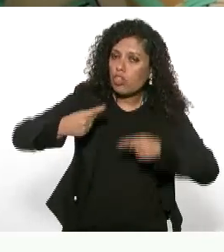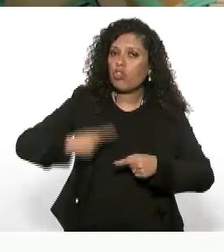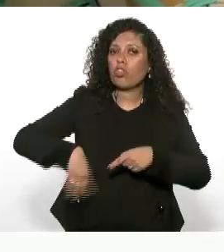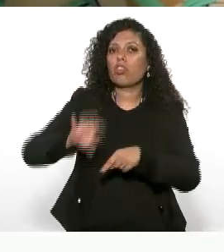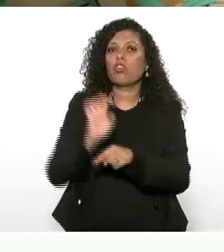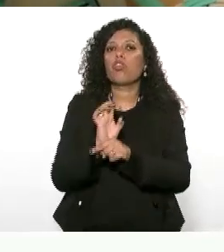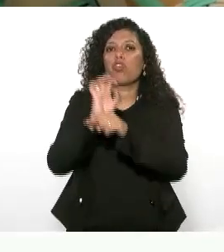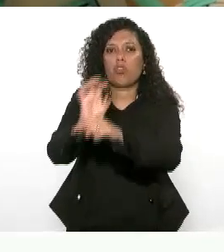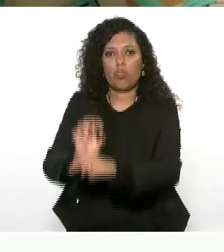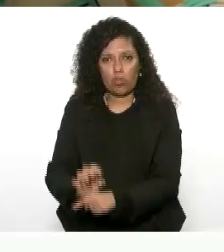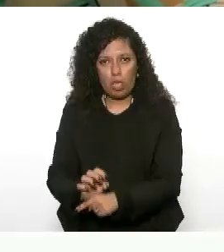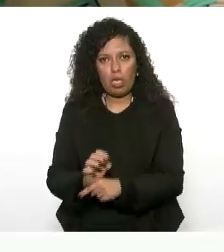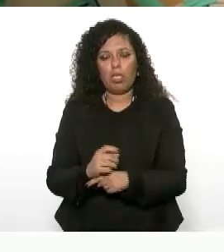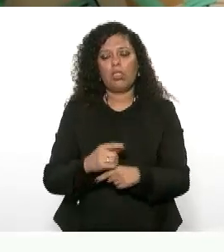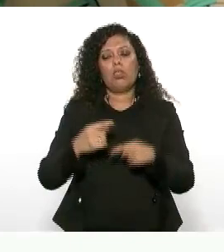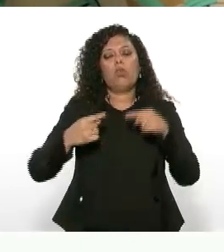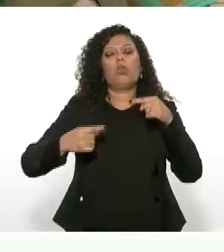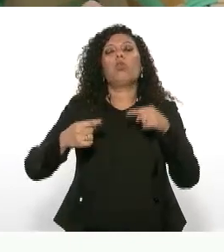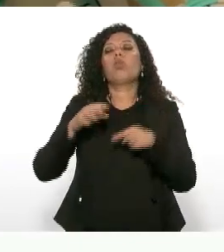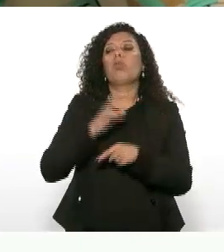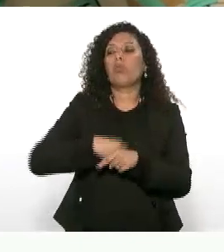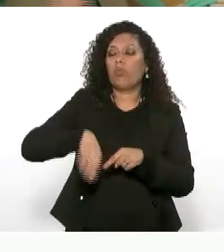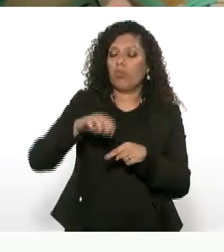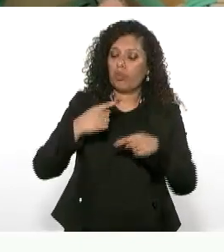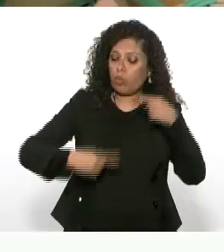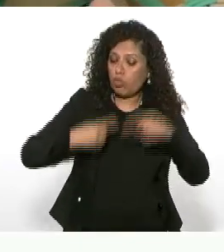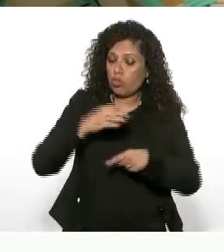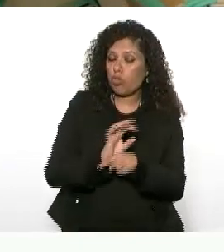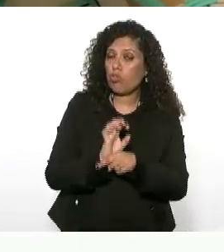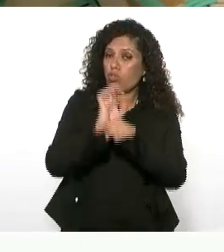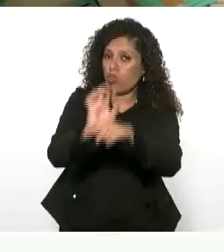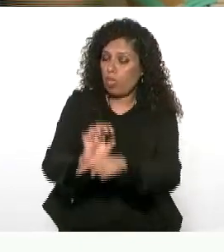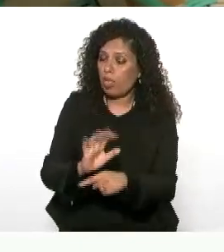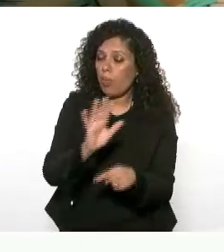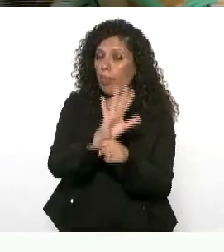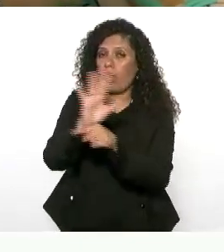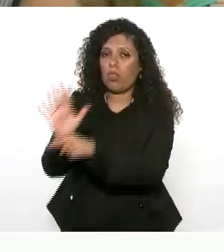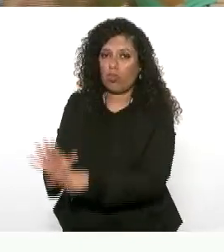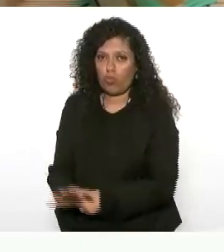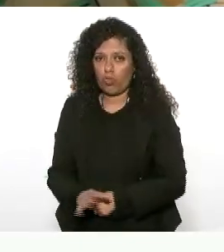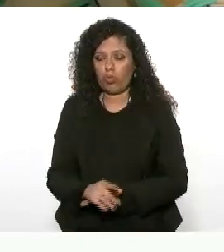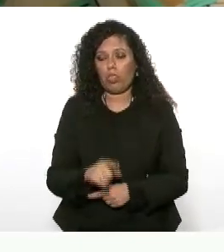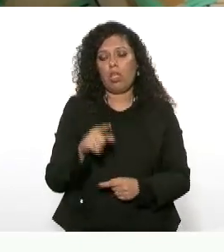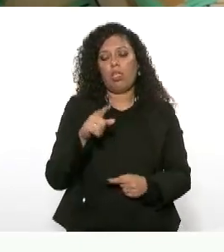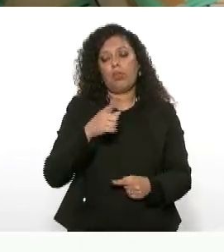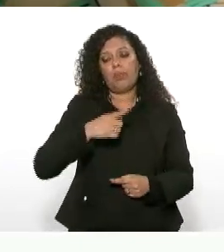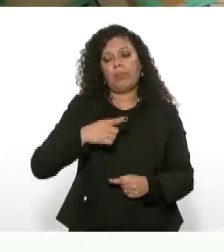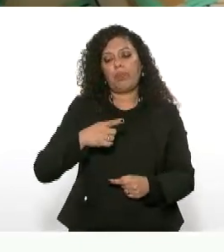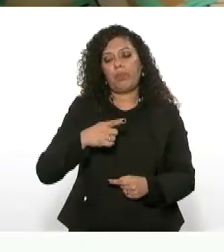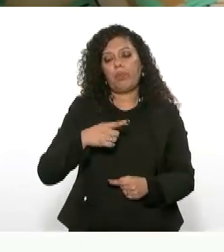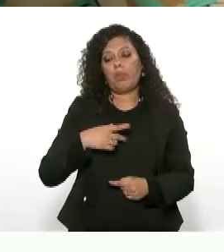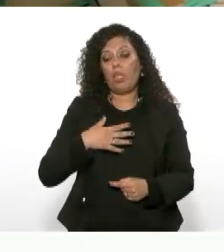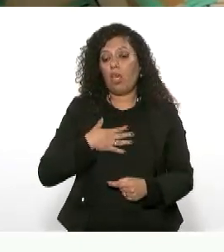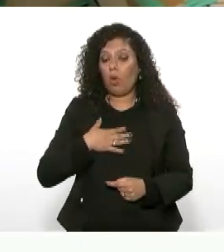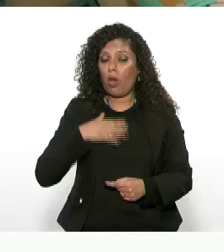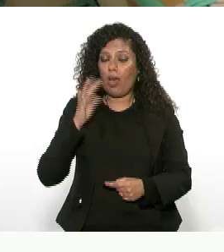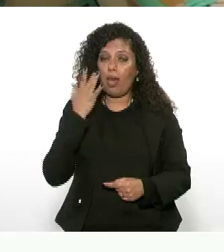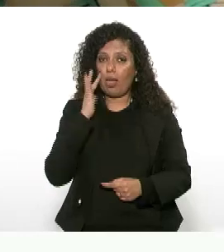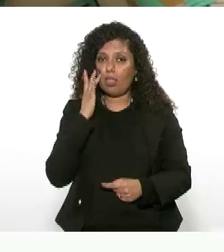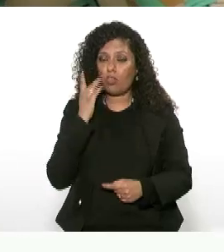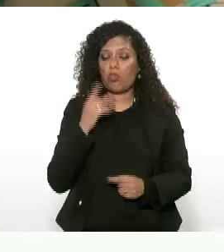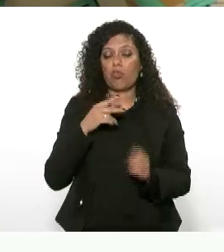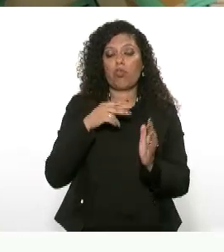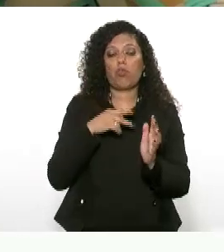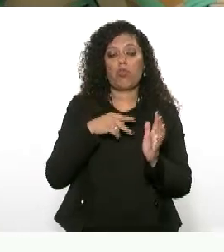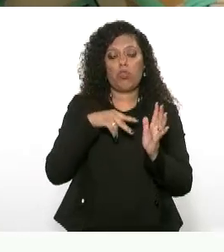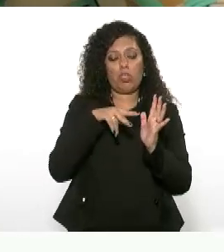né, que deve ser política de governo, mas política de Estado, acima de tudo, né? Estive conversando com a senhora anteriormente, me parece que já foi